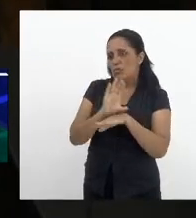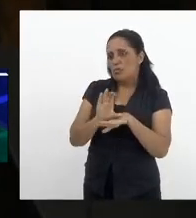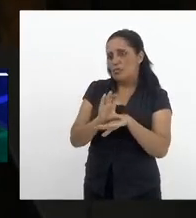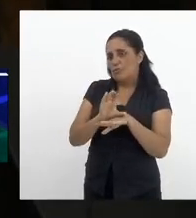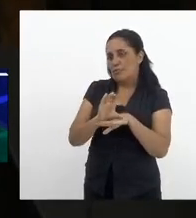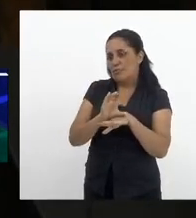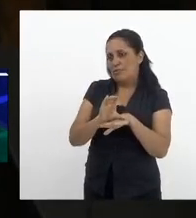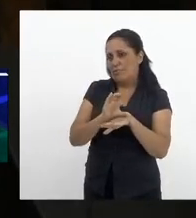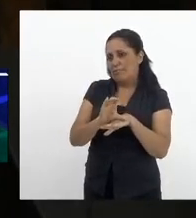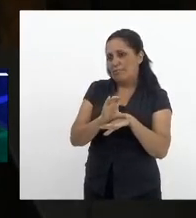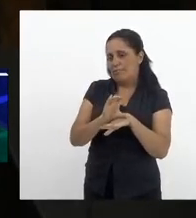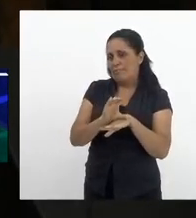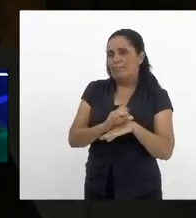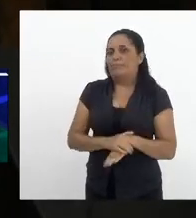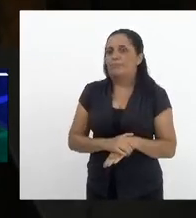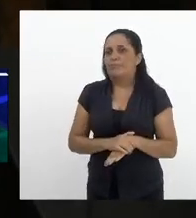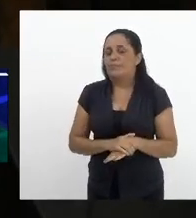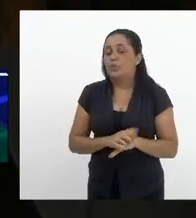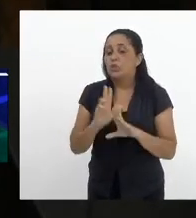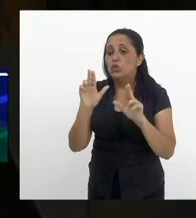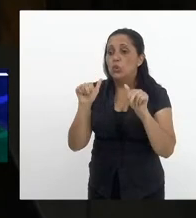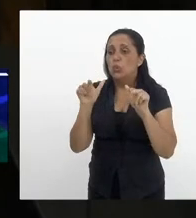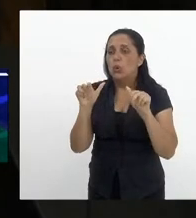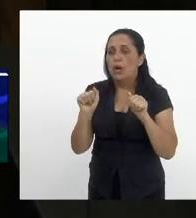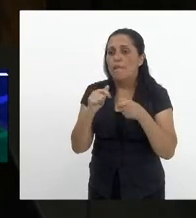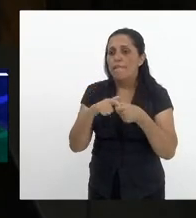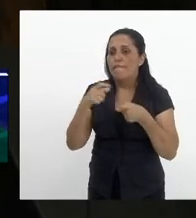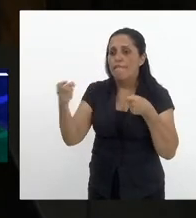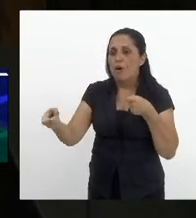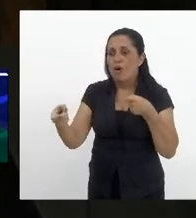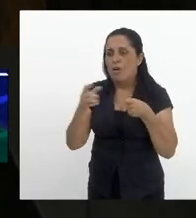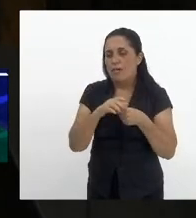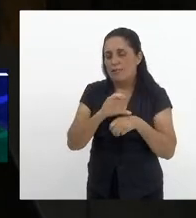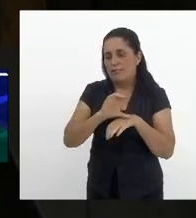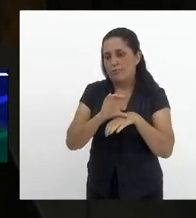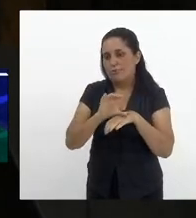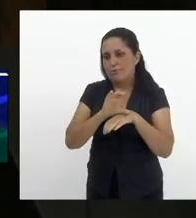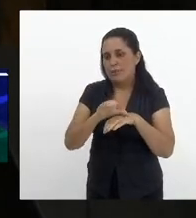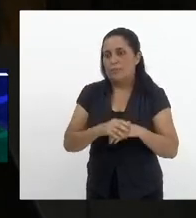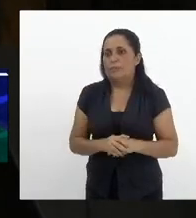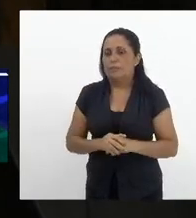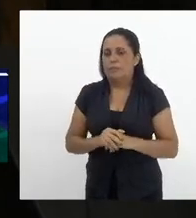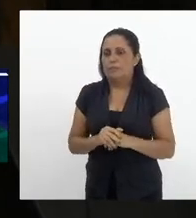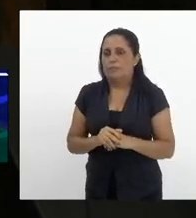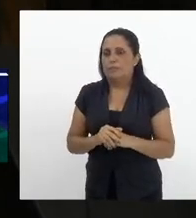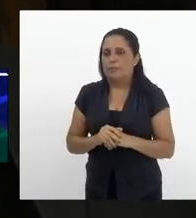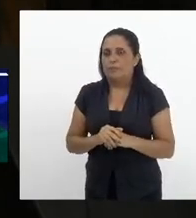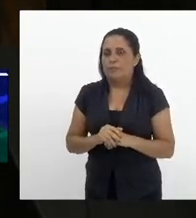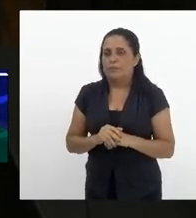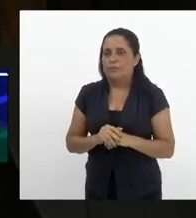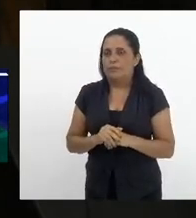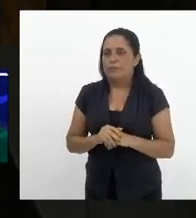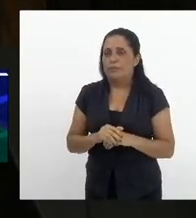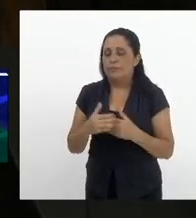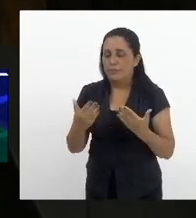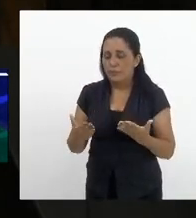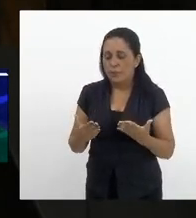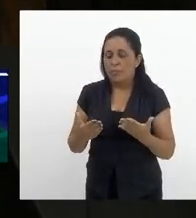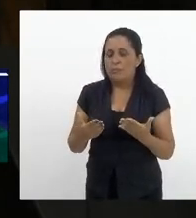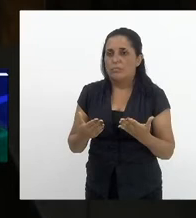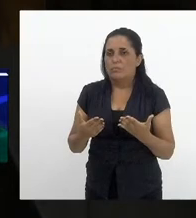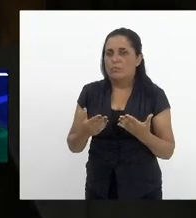Constituição e jamais fora dela. E é isso, senhora